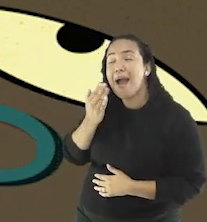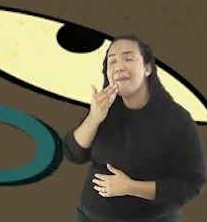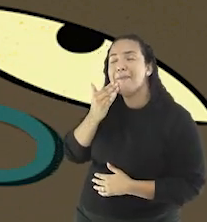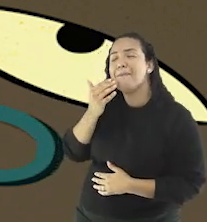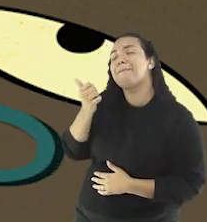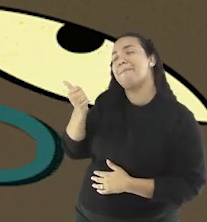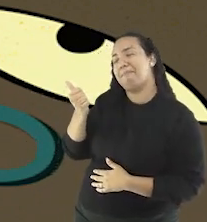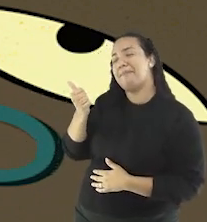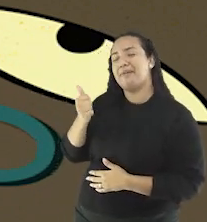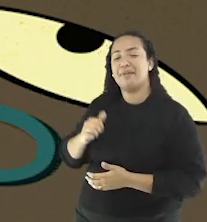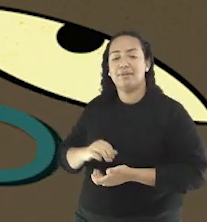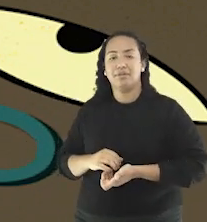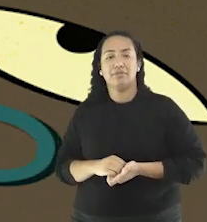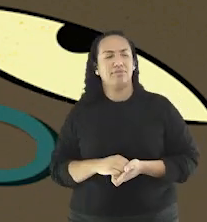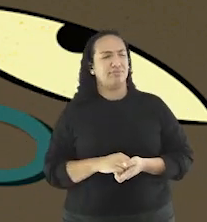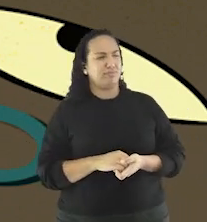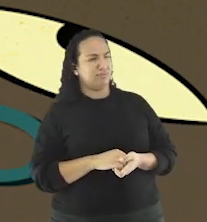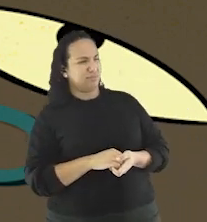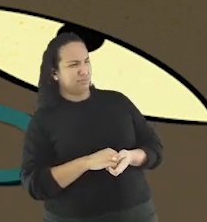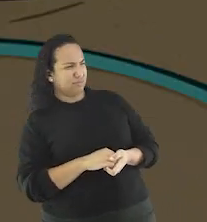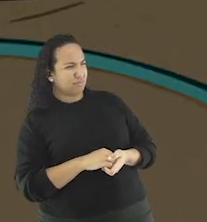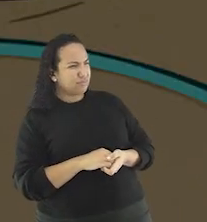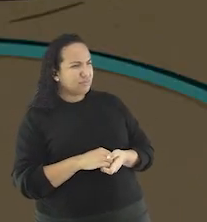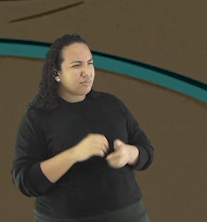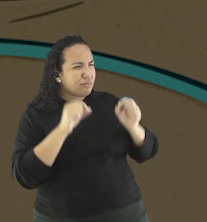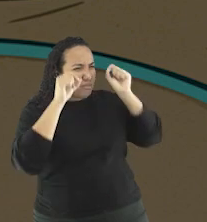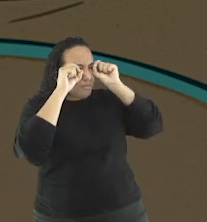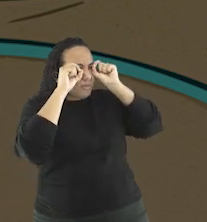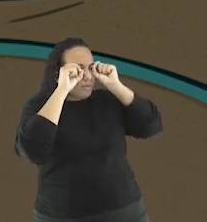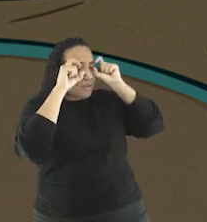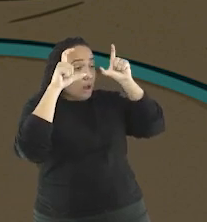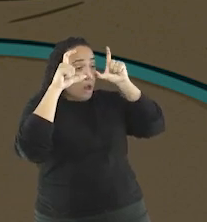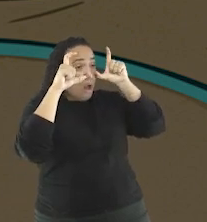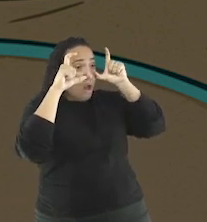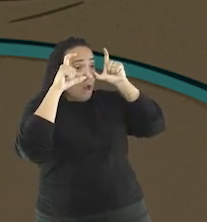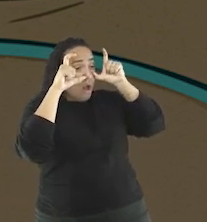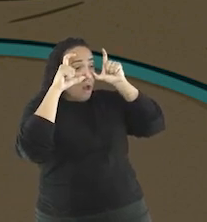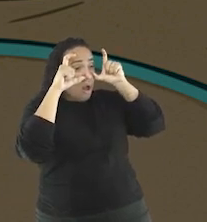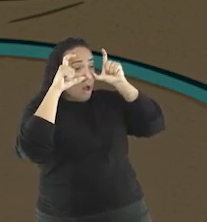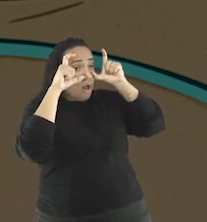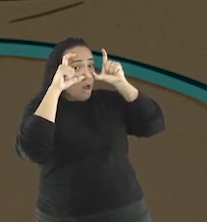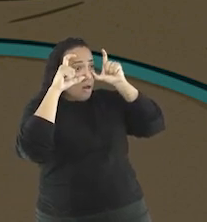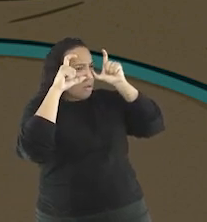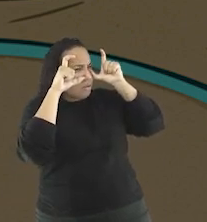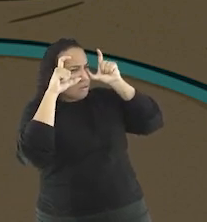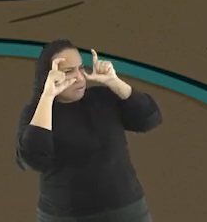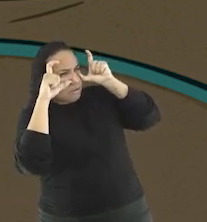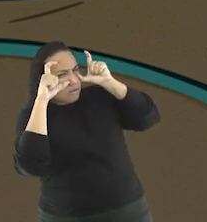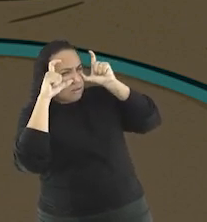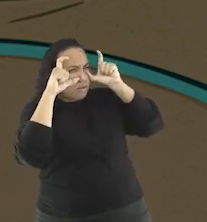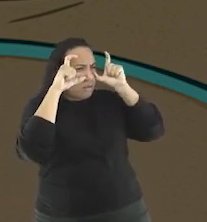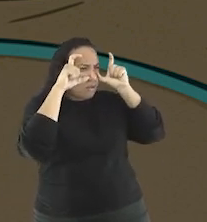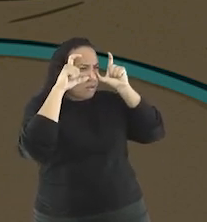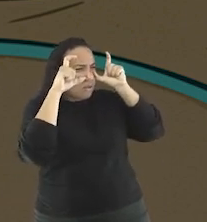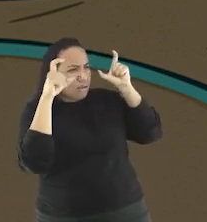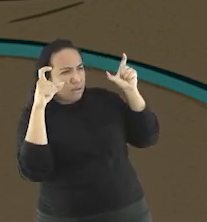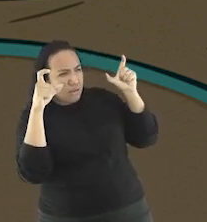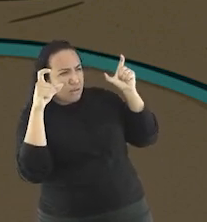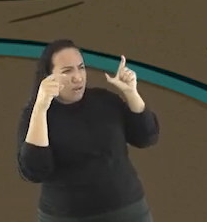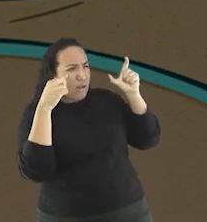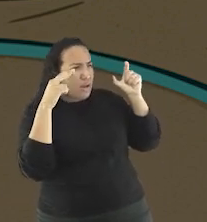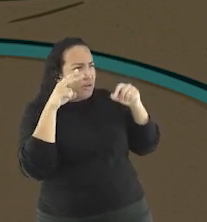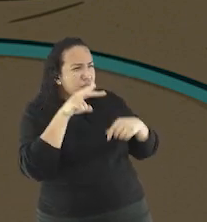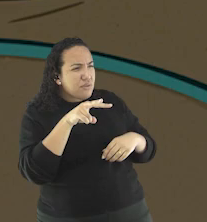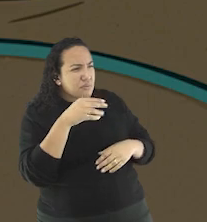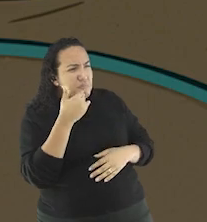ouvir melhor, querida Chapeuzinho. E que olhos grandes a senhora tem? É para